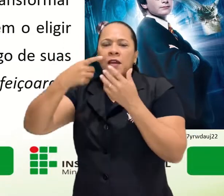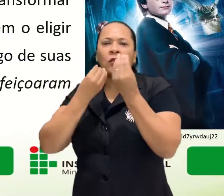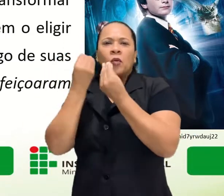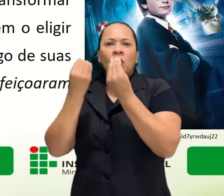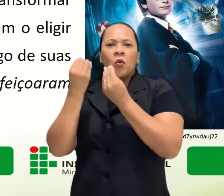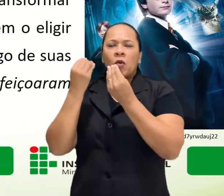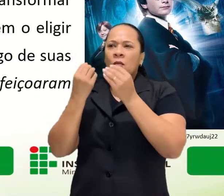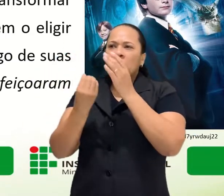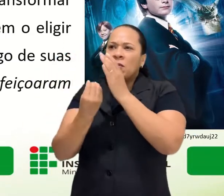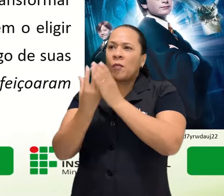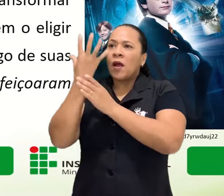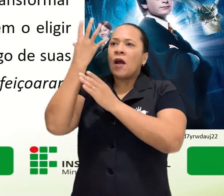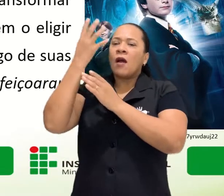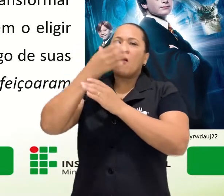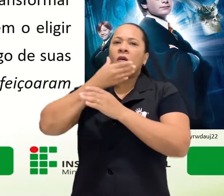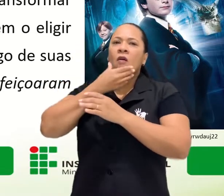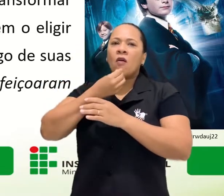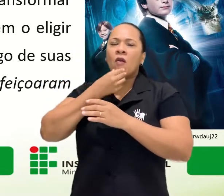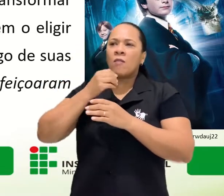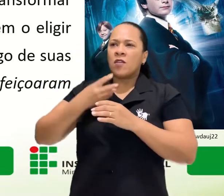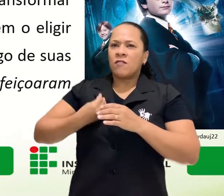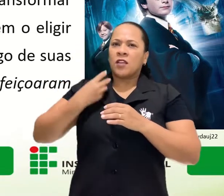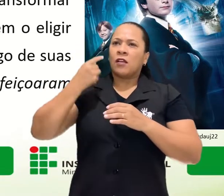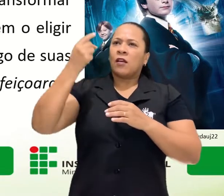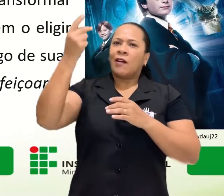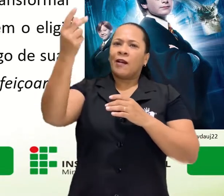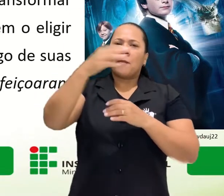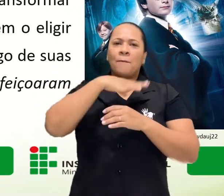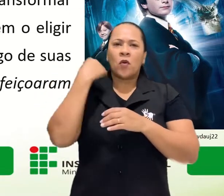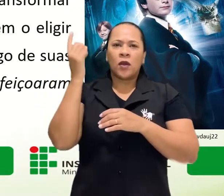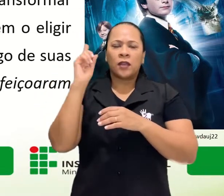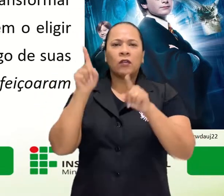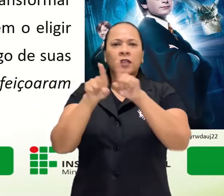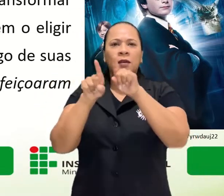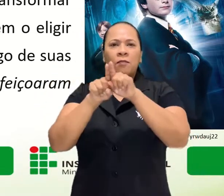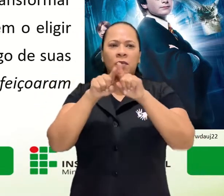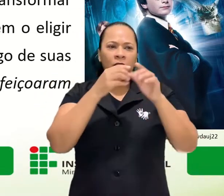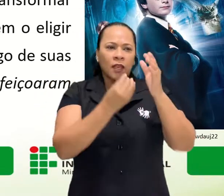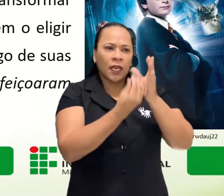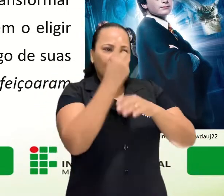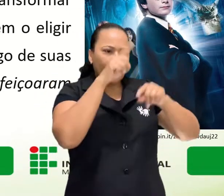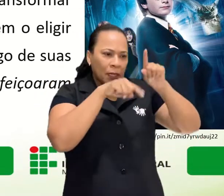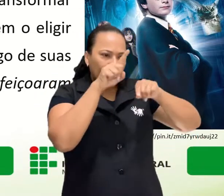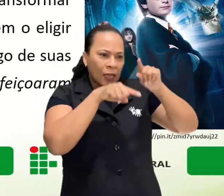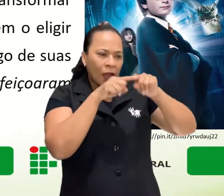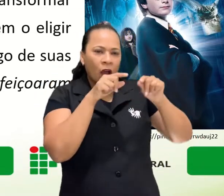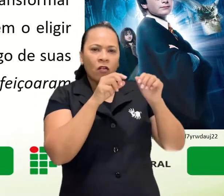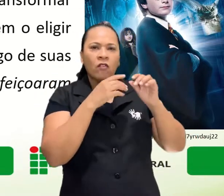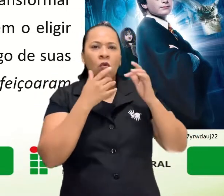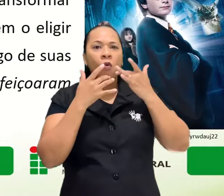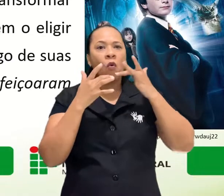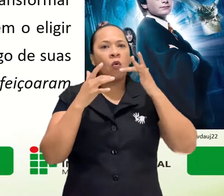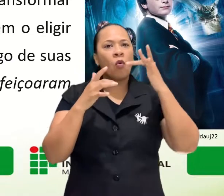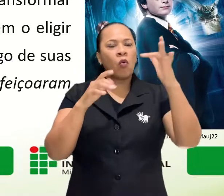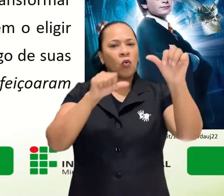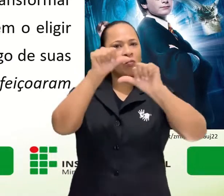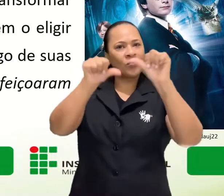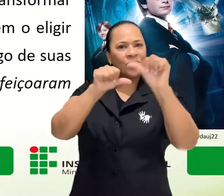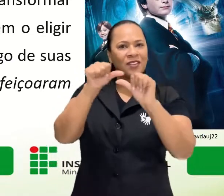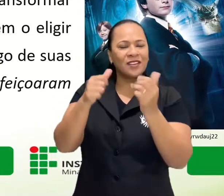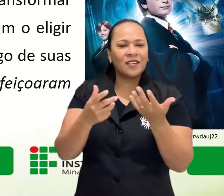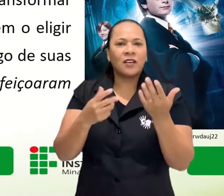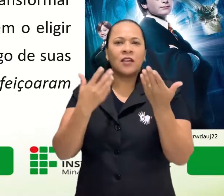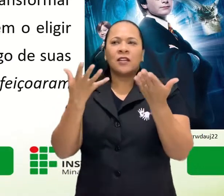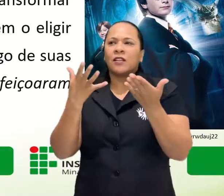que teria o poder de transformar metais baratos em ouro. Os alquimistas não conseguiram nem o elixir da vida,